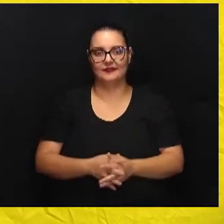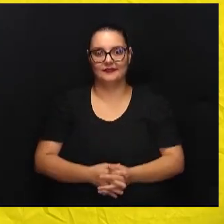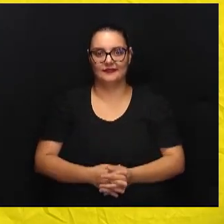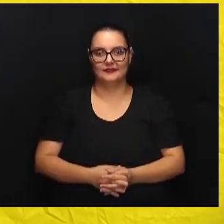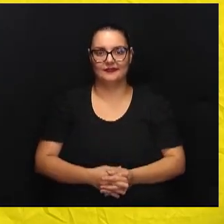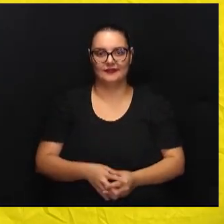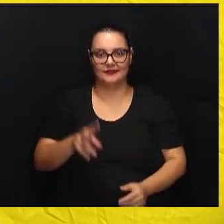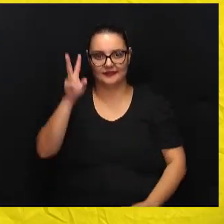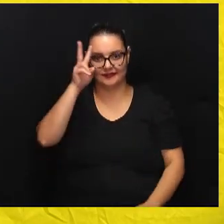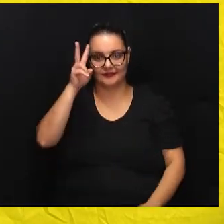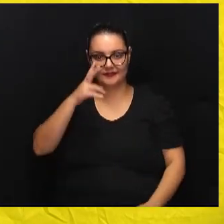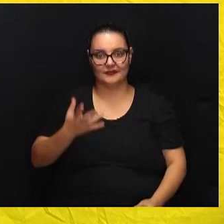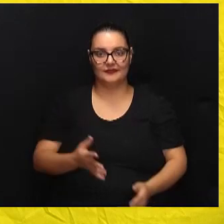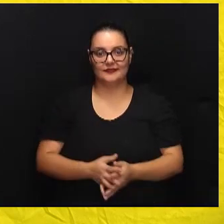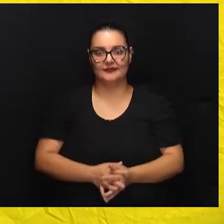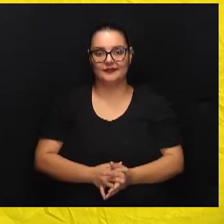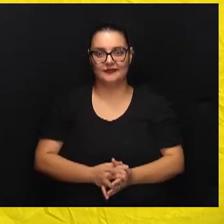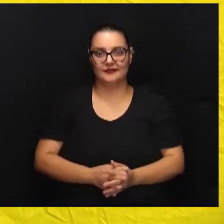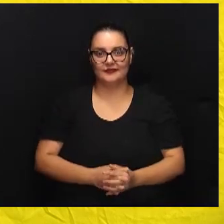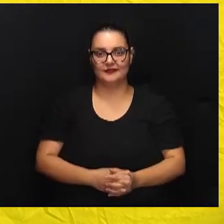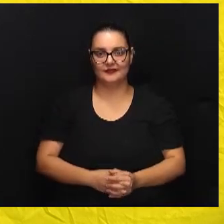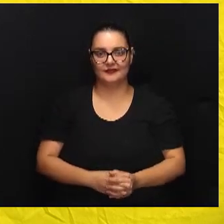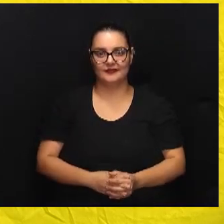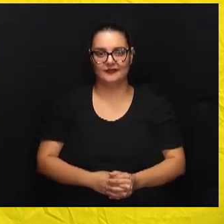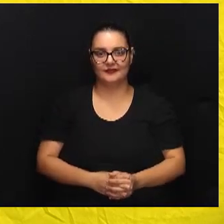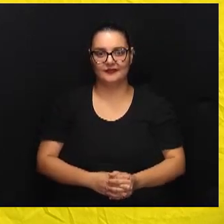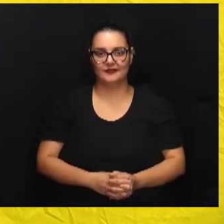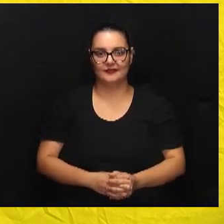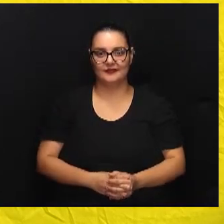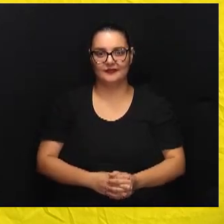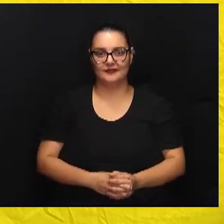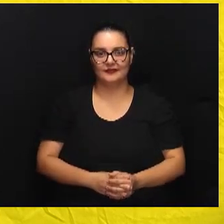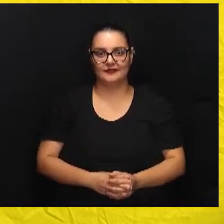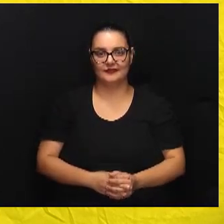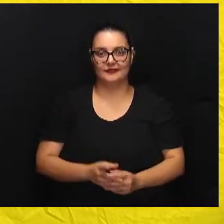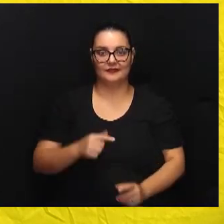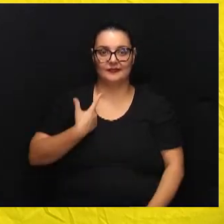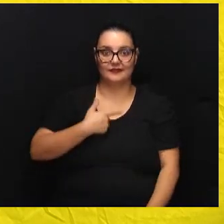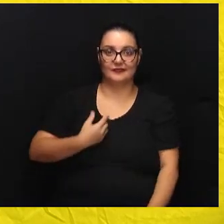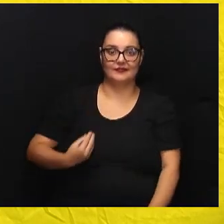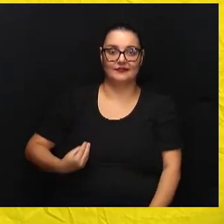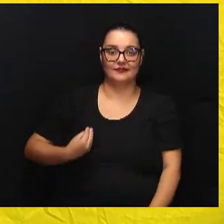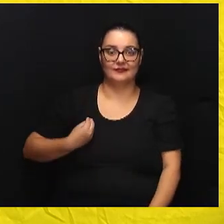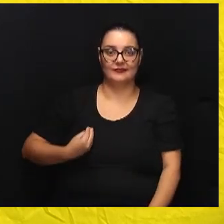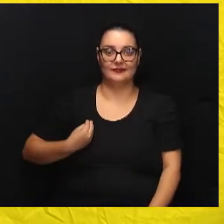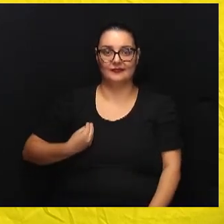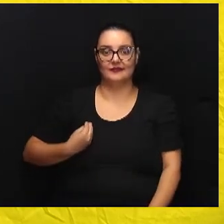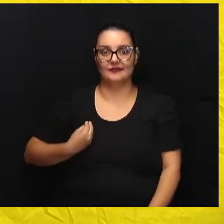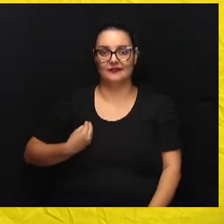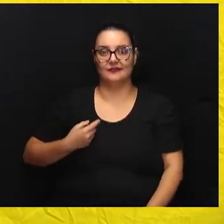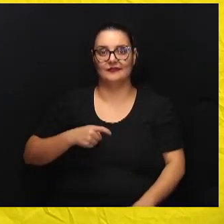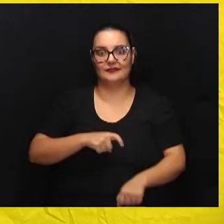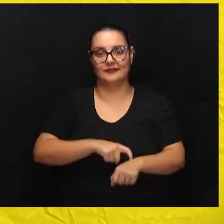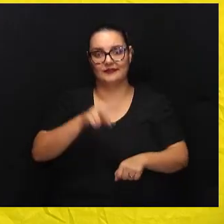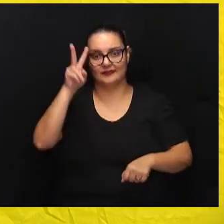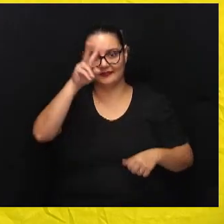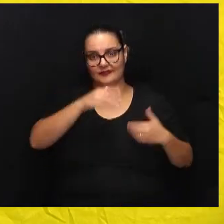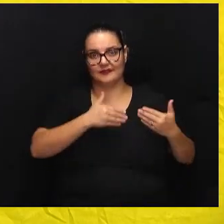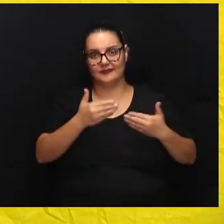muito emocionado, né? Pela lembrança, né? Porque assim, a gente vive